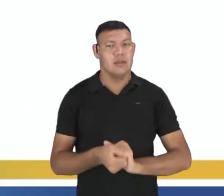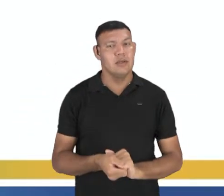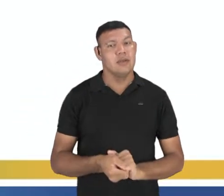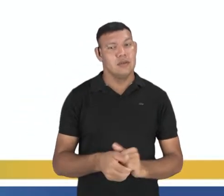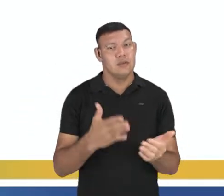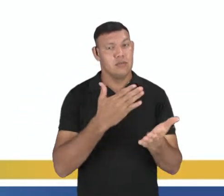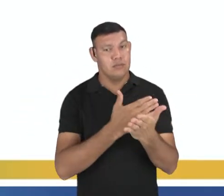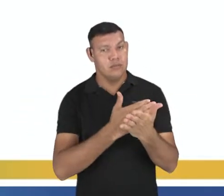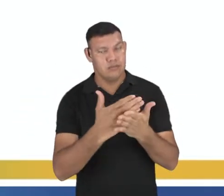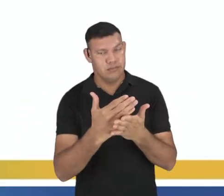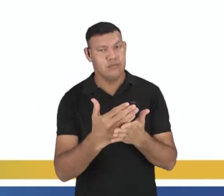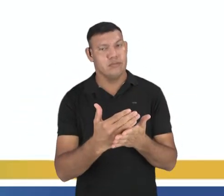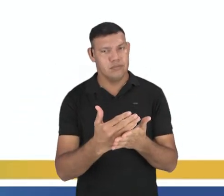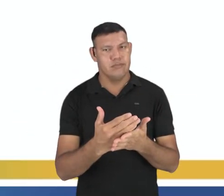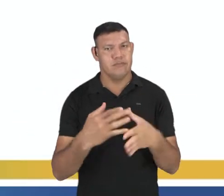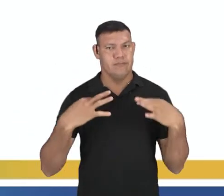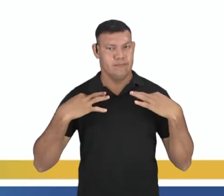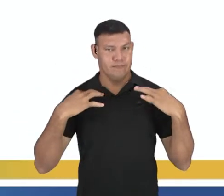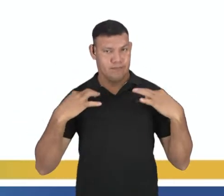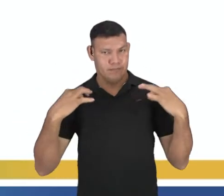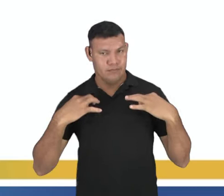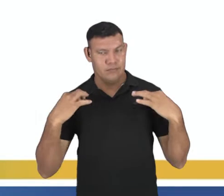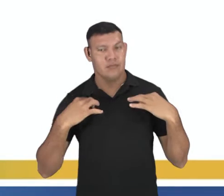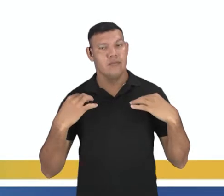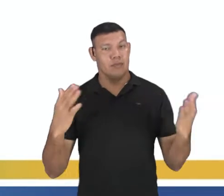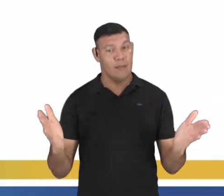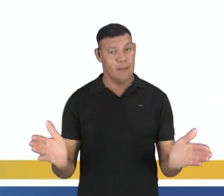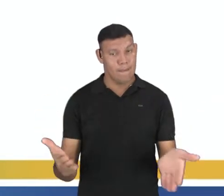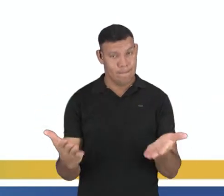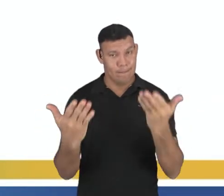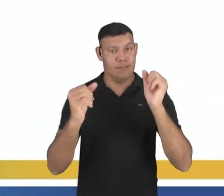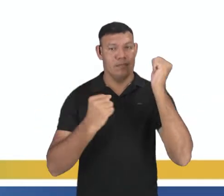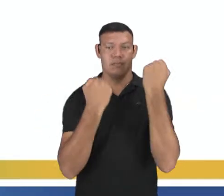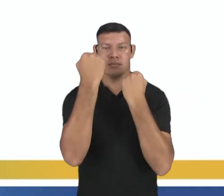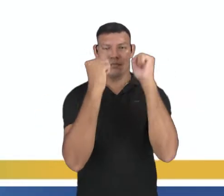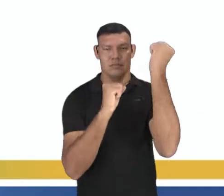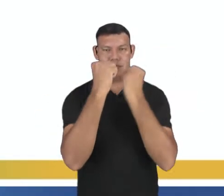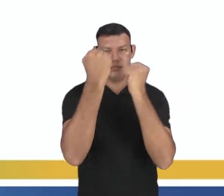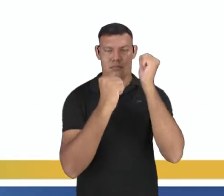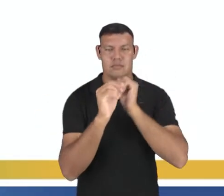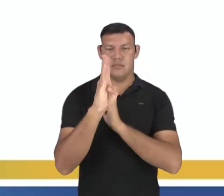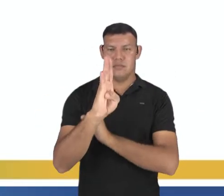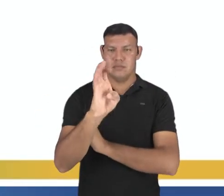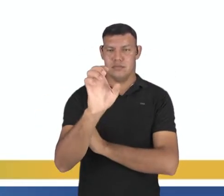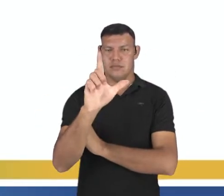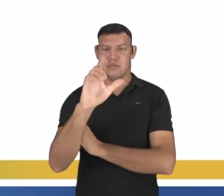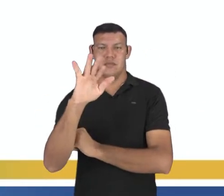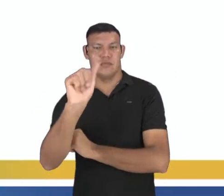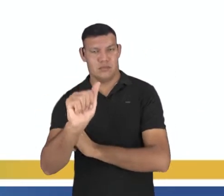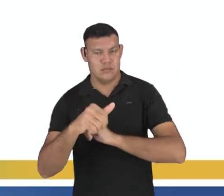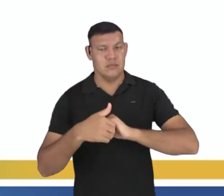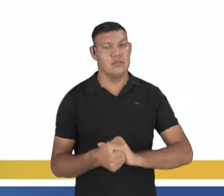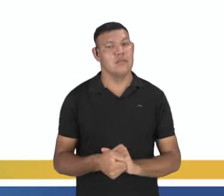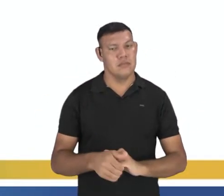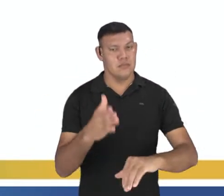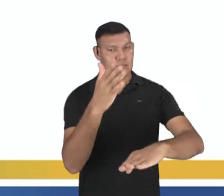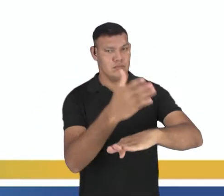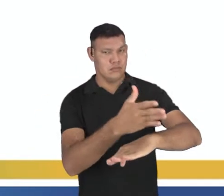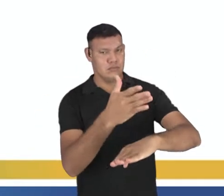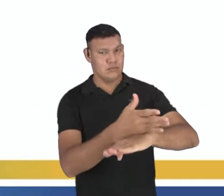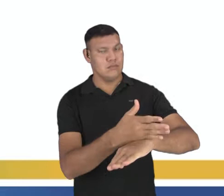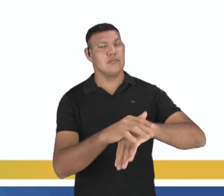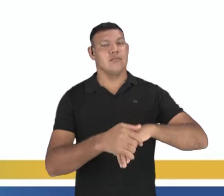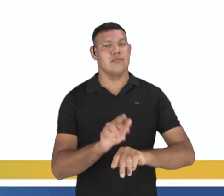iniciado no setor Têxtil impulsionado pela indústria bélica modernizado com